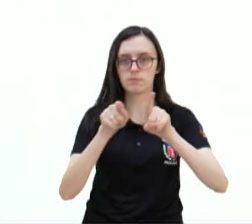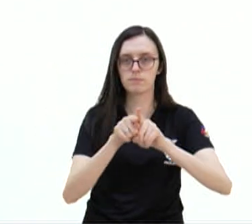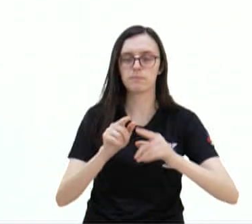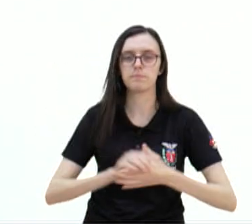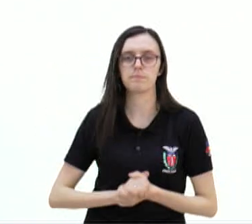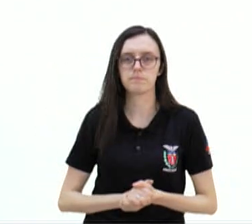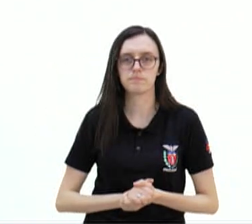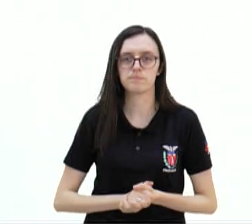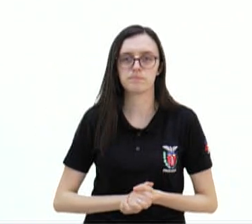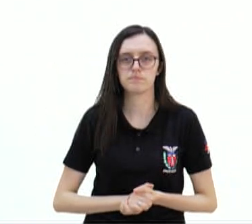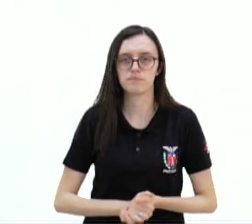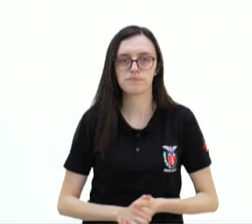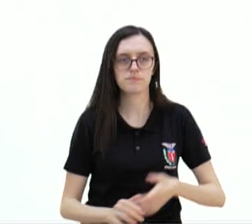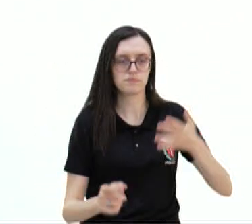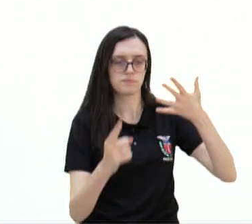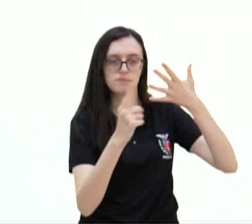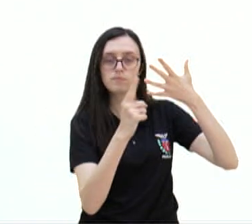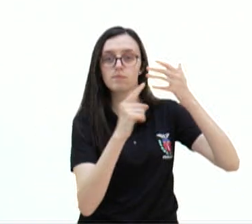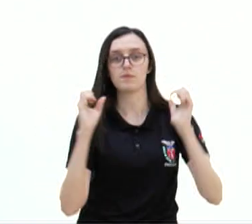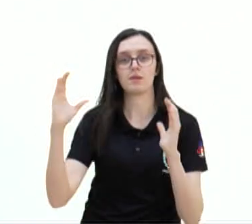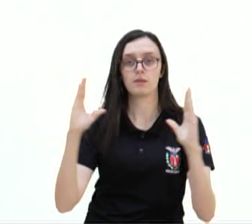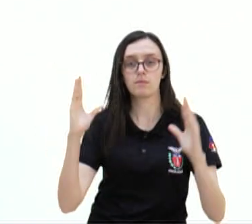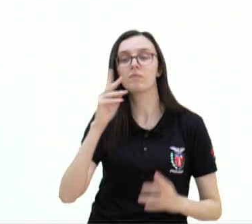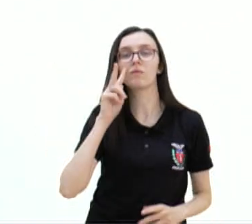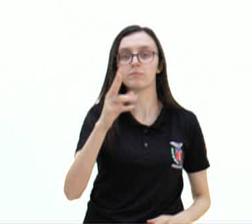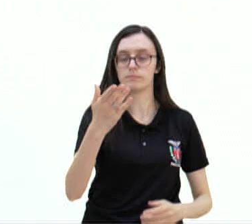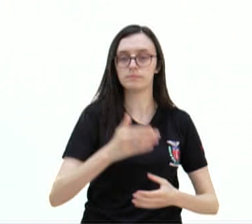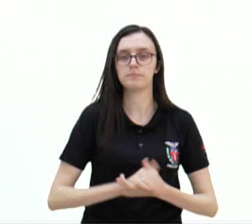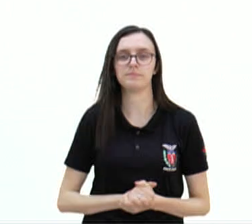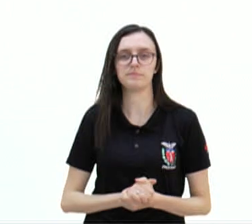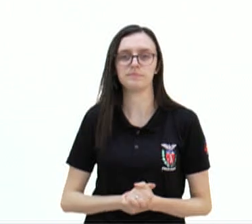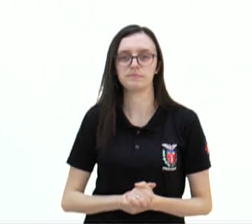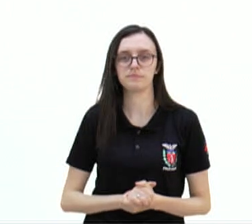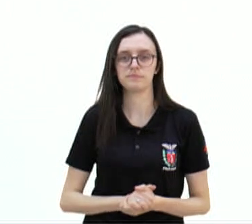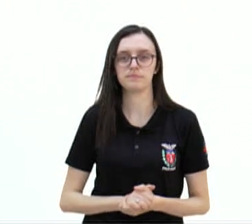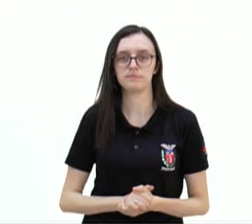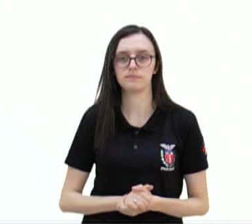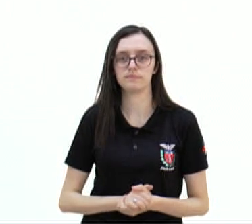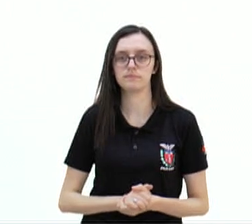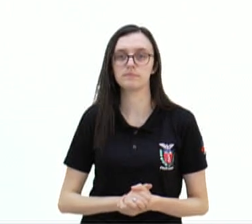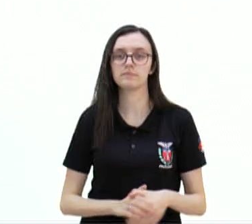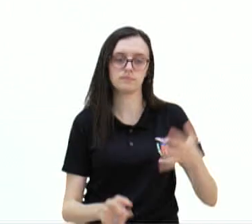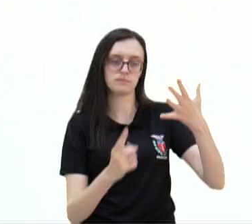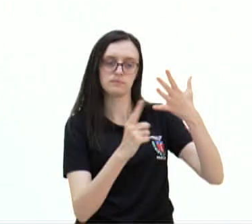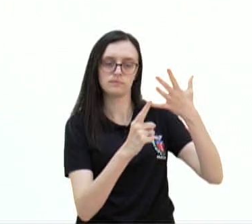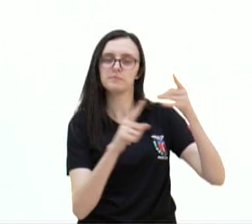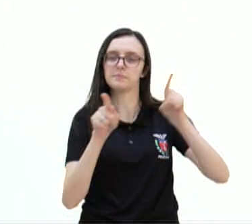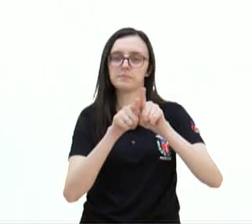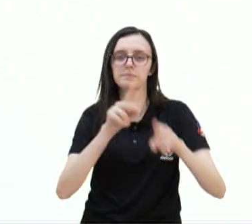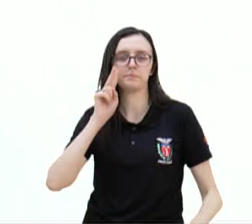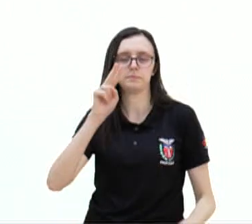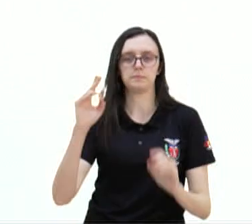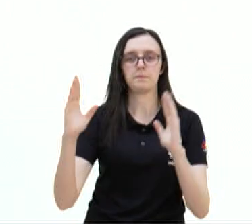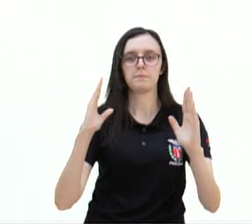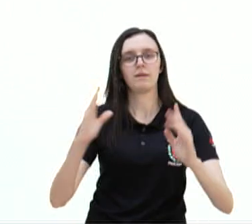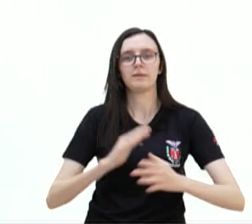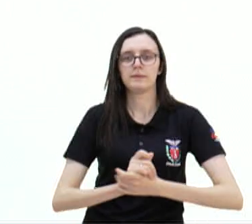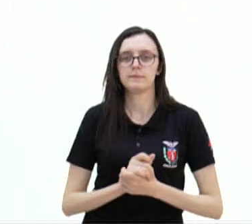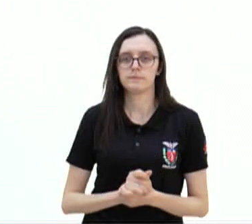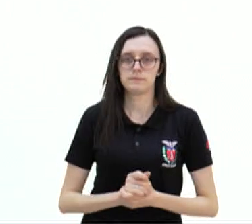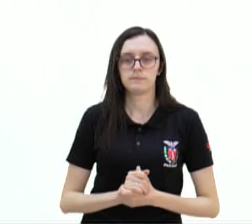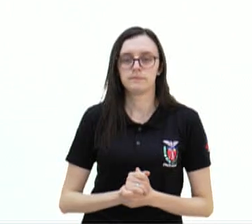500 a.C., período clássico, de 500 a 338 a.C., e o helenístico, de